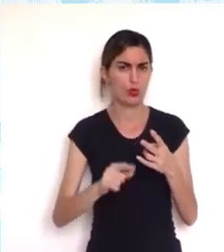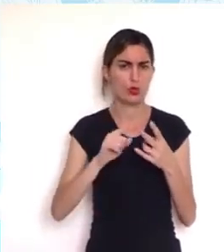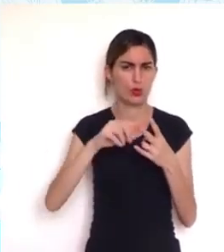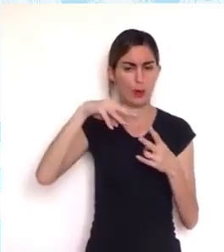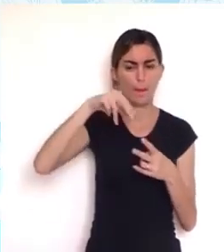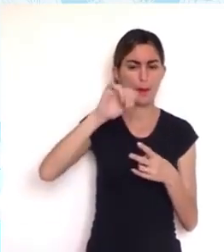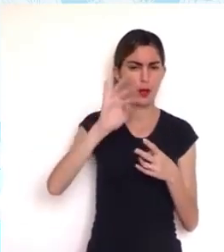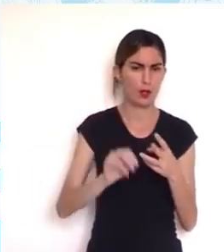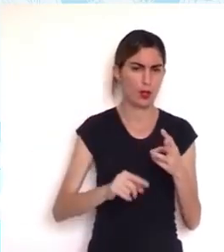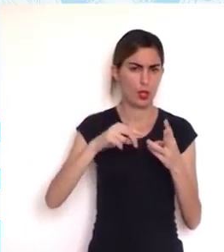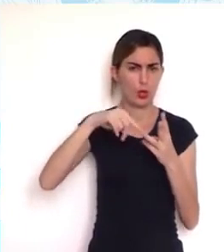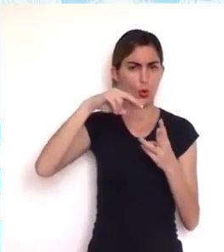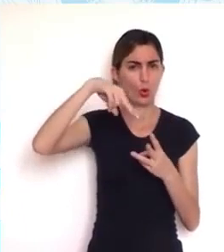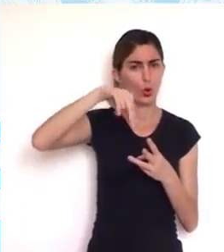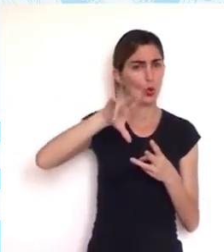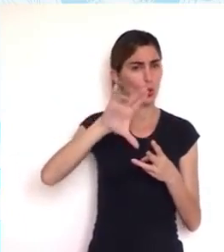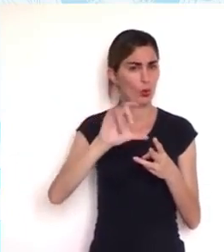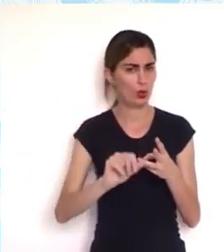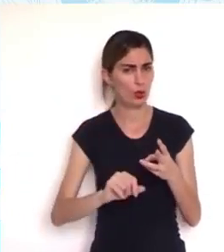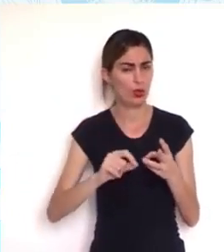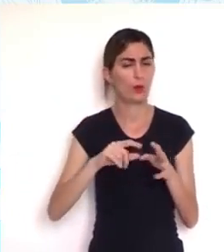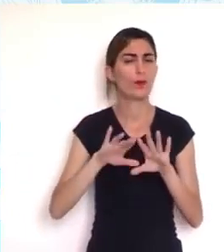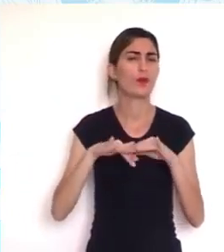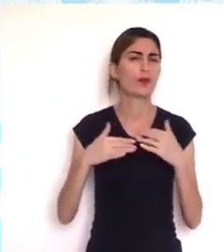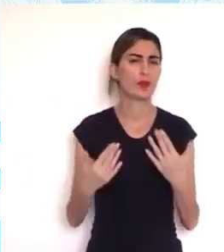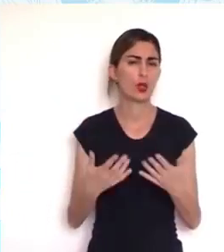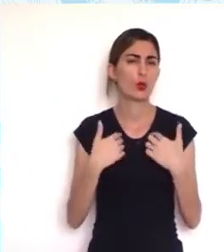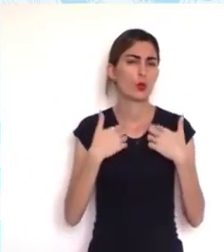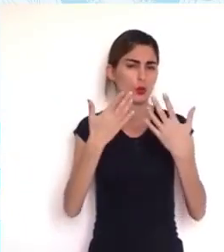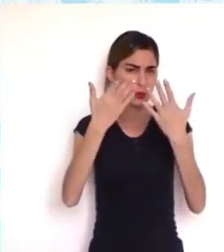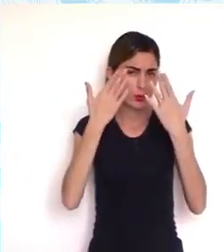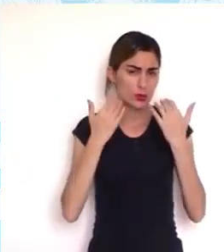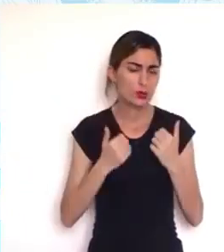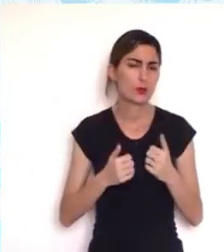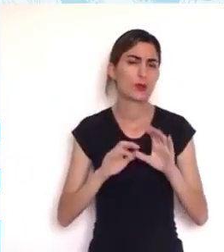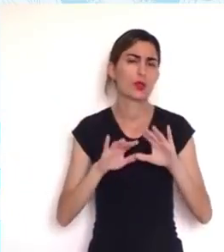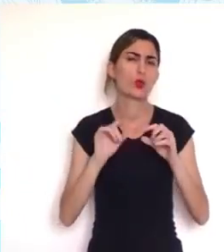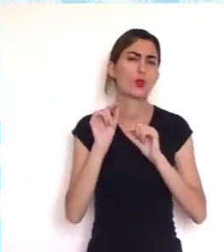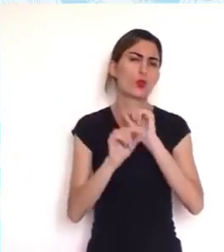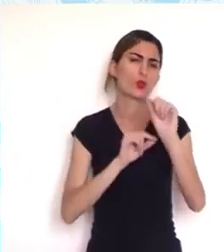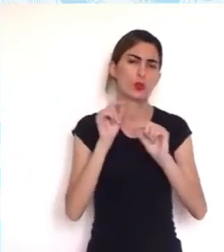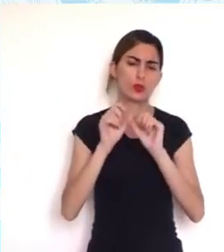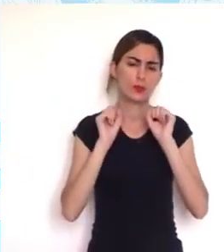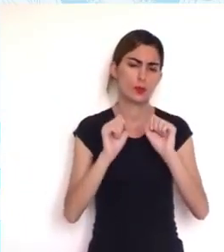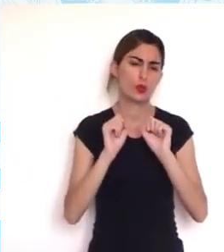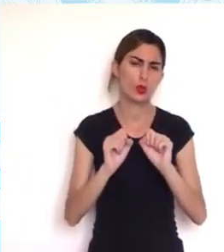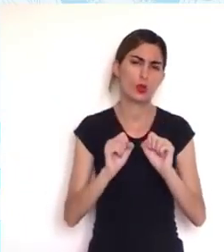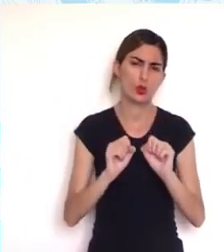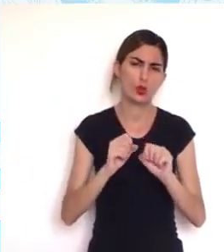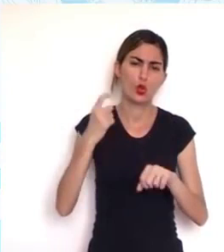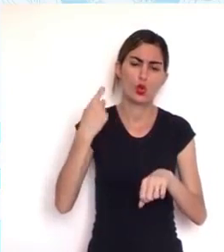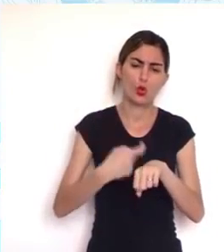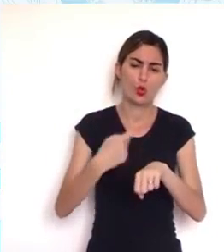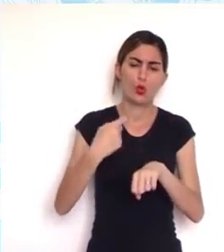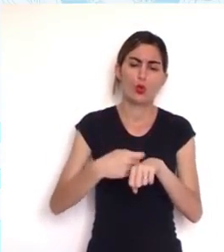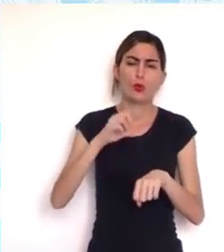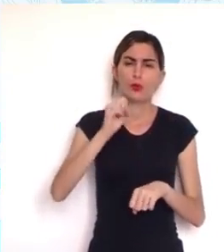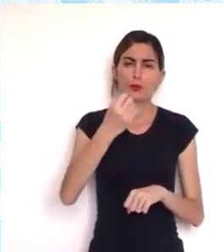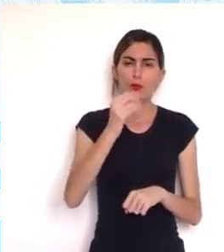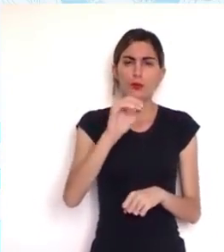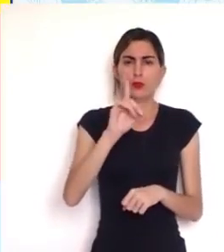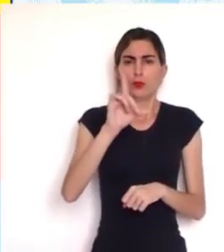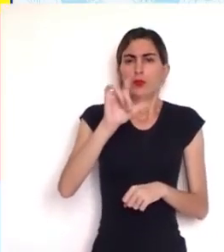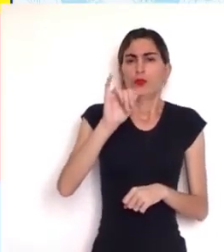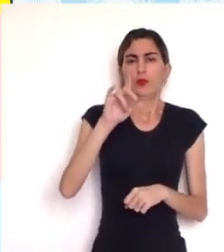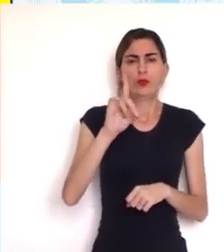terrestre, manto e núcleo. Então, eu quero saber o que é que pode ser considerado